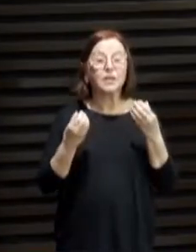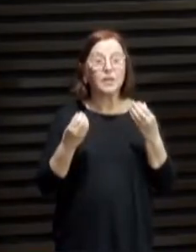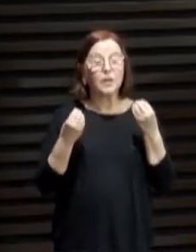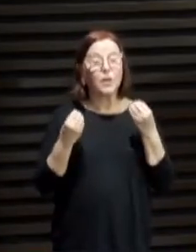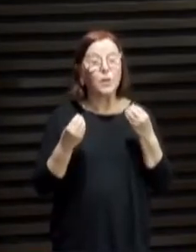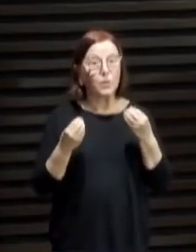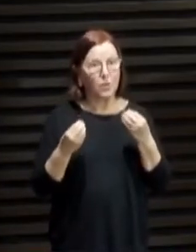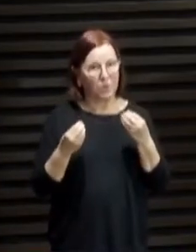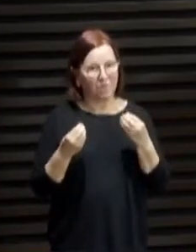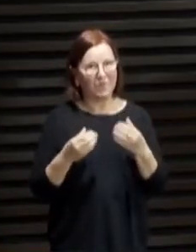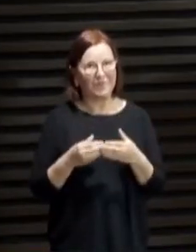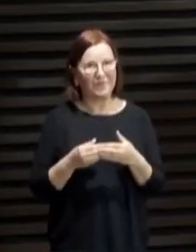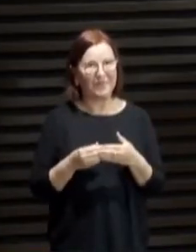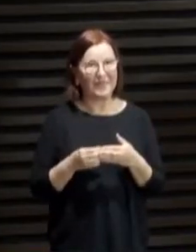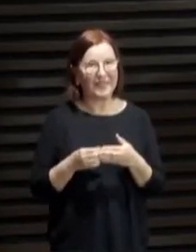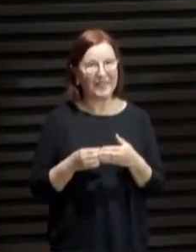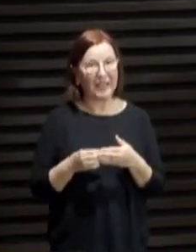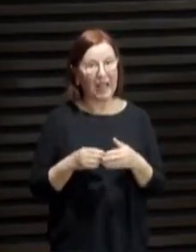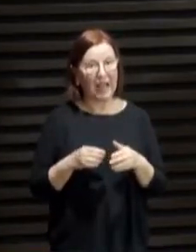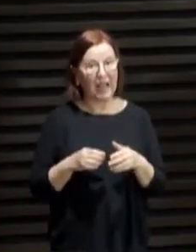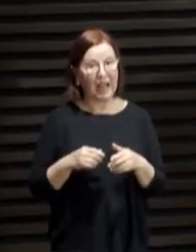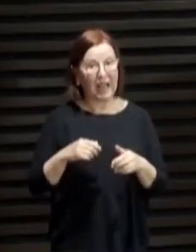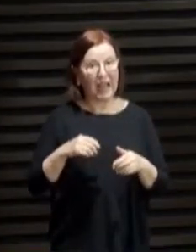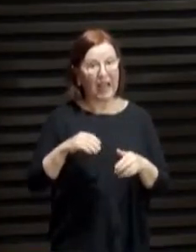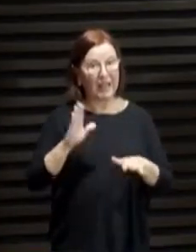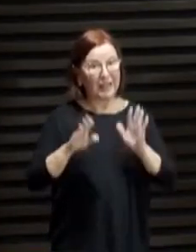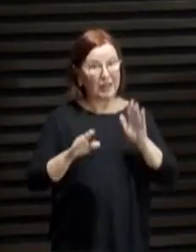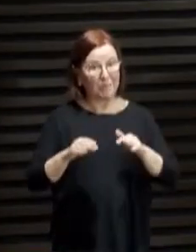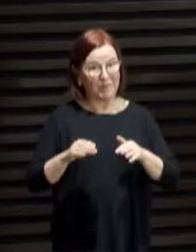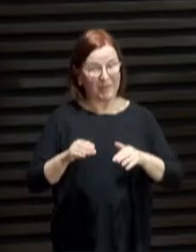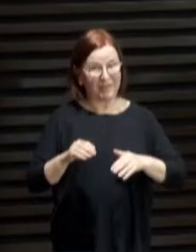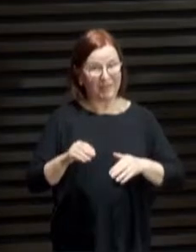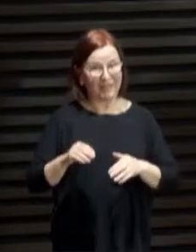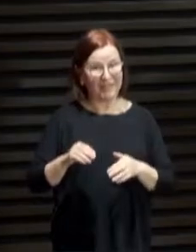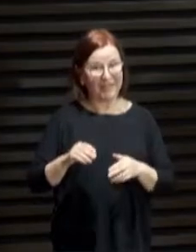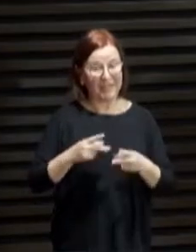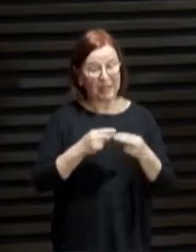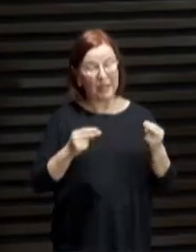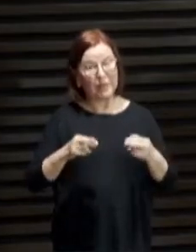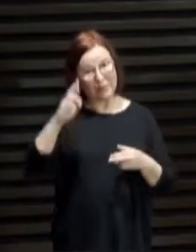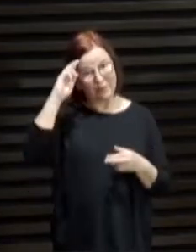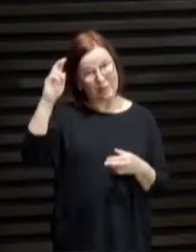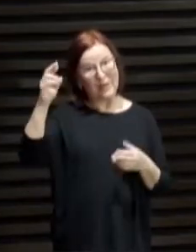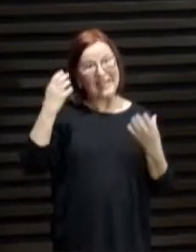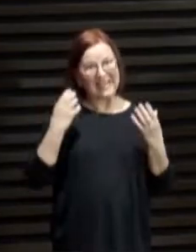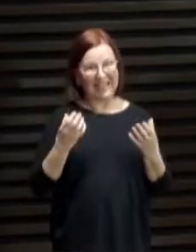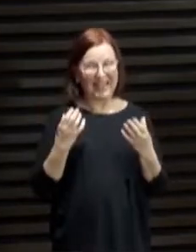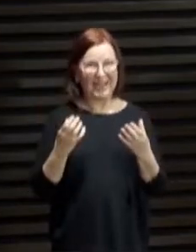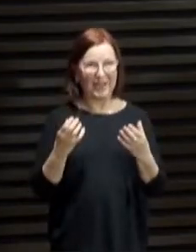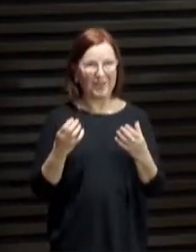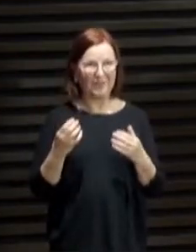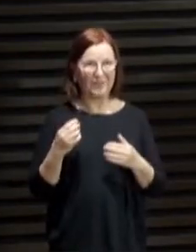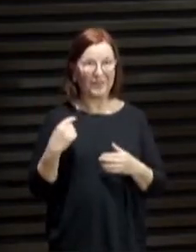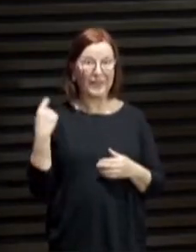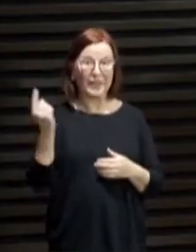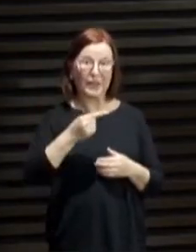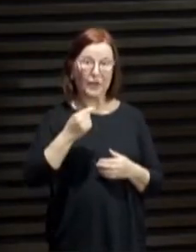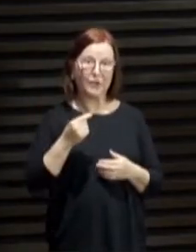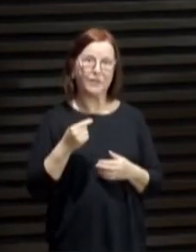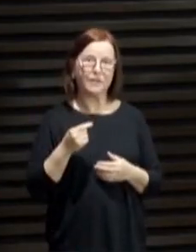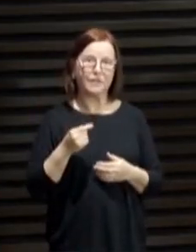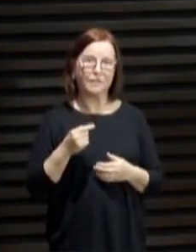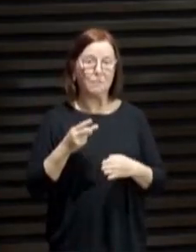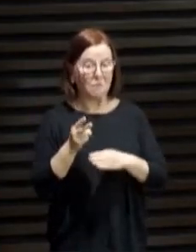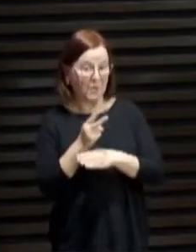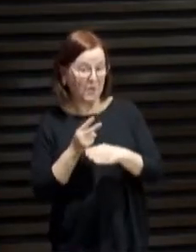que ele quer, porque não é o que a gente quer, mas o que ele quer, a gente vai caminhando, até descobrir o